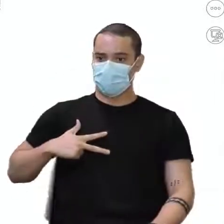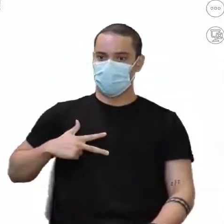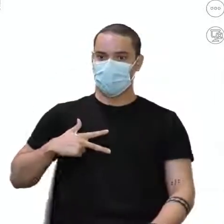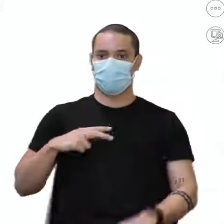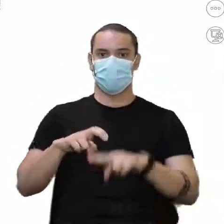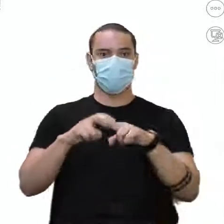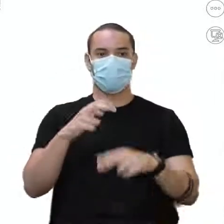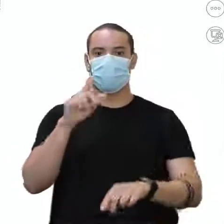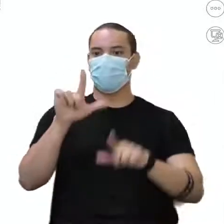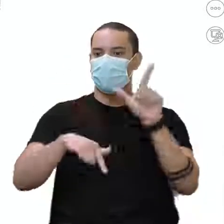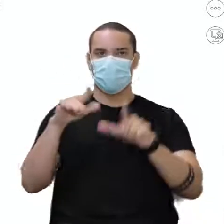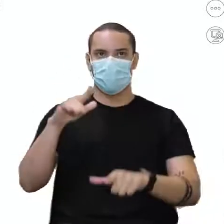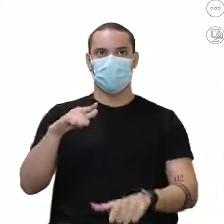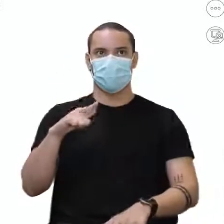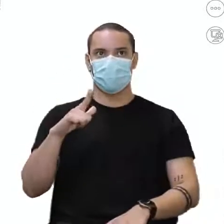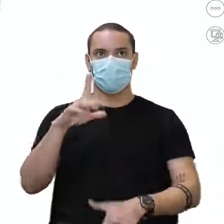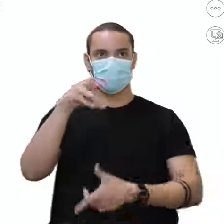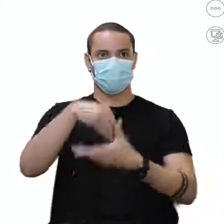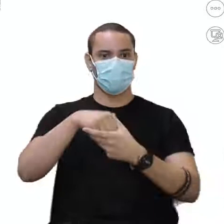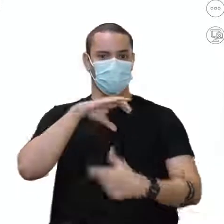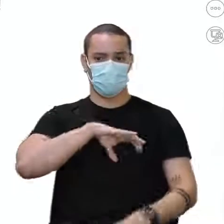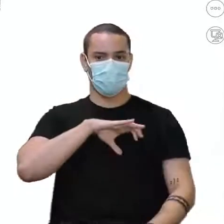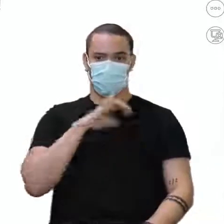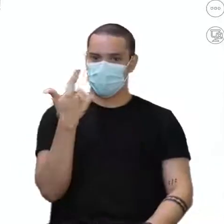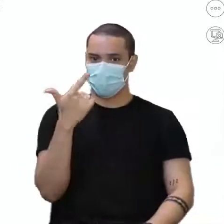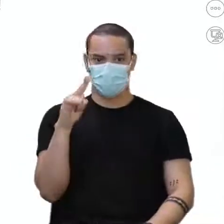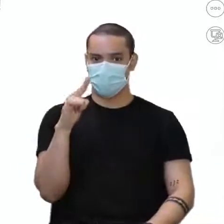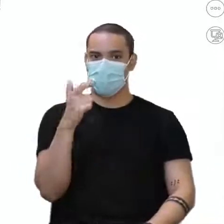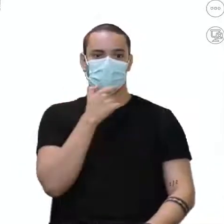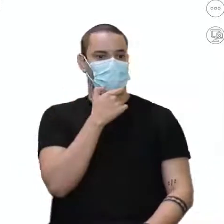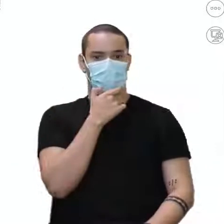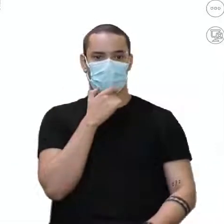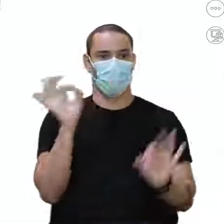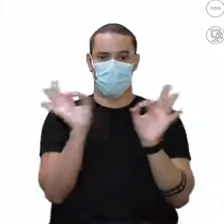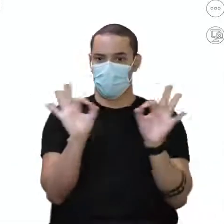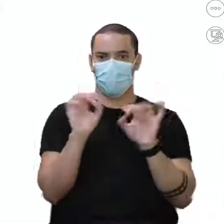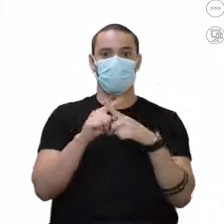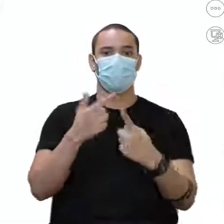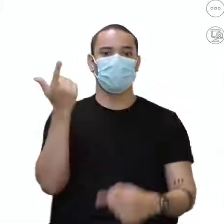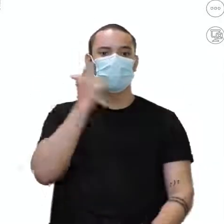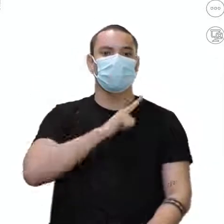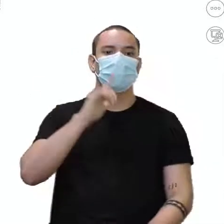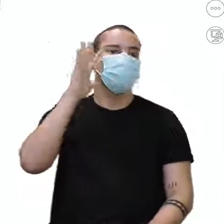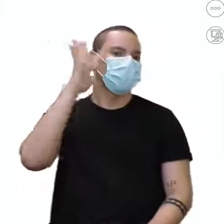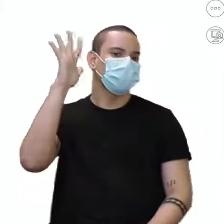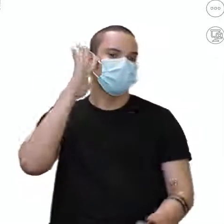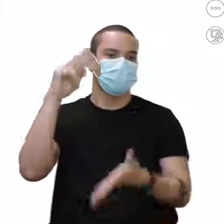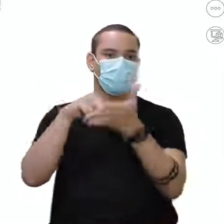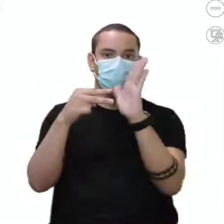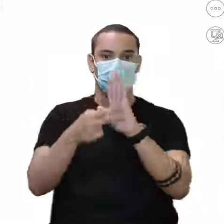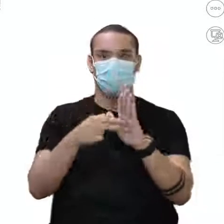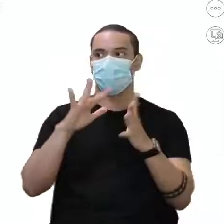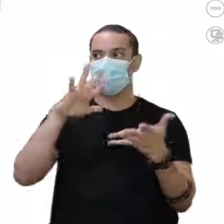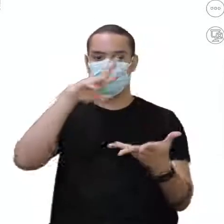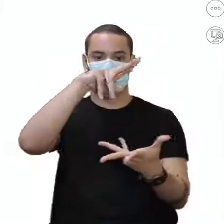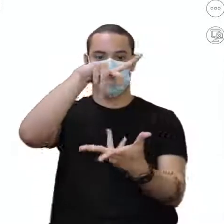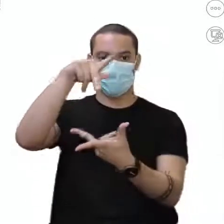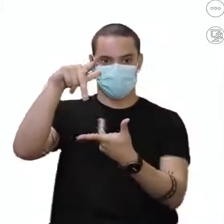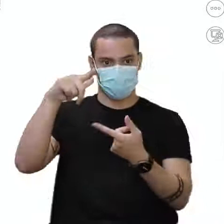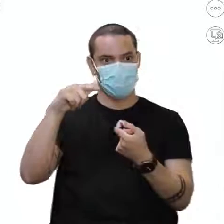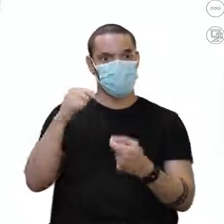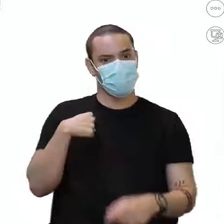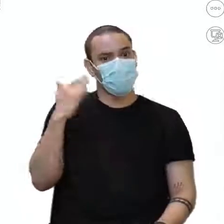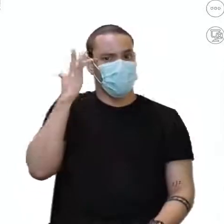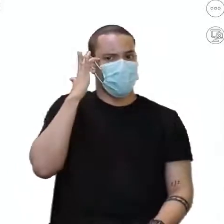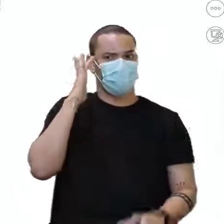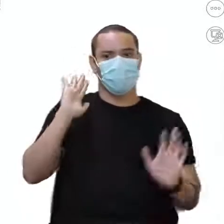letra que não existe no português, nem em inglês. Só que eu consigo imaginar que isso aqui é atmosfera, né? Eu acho que